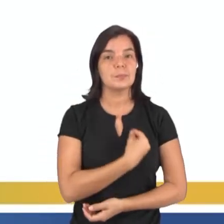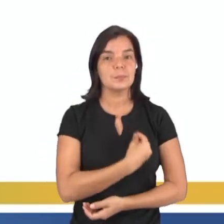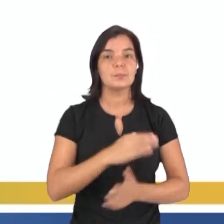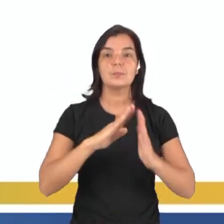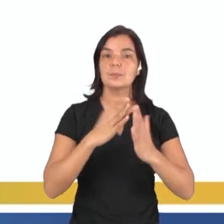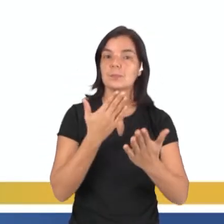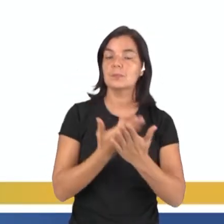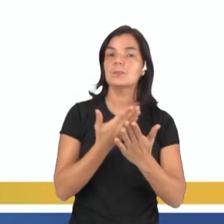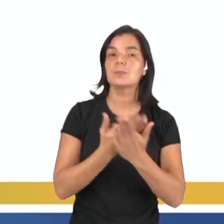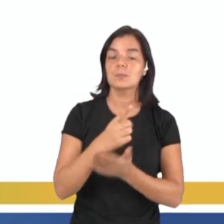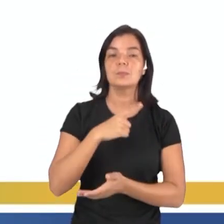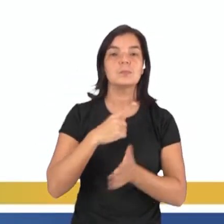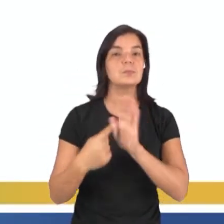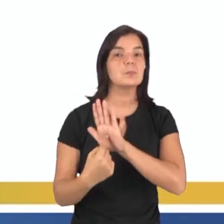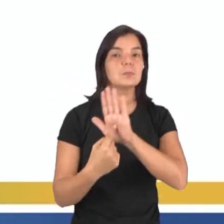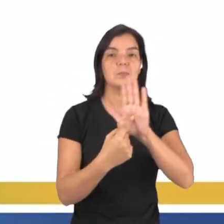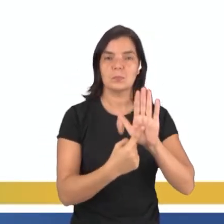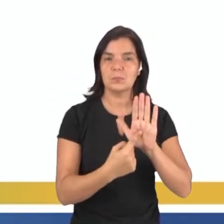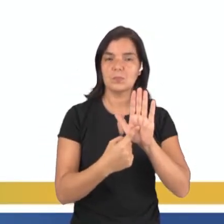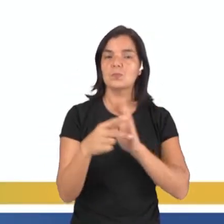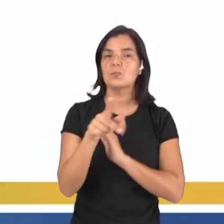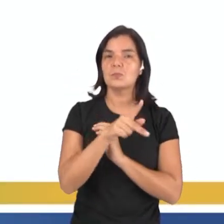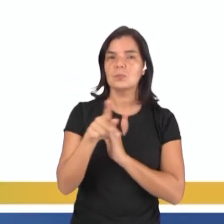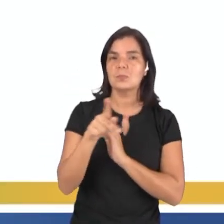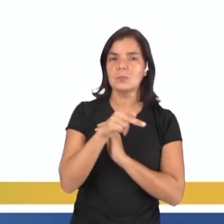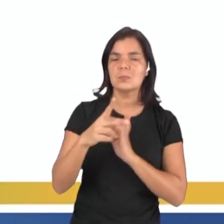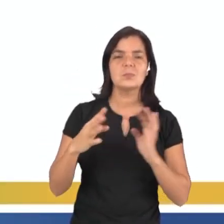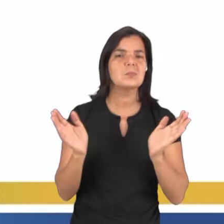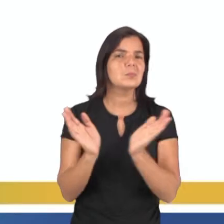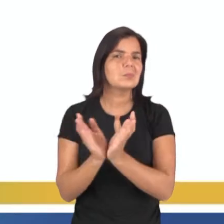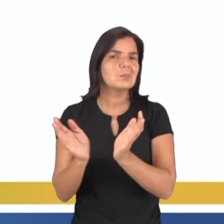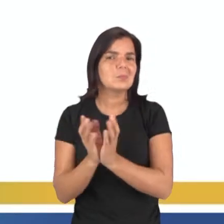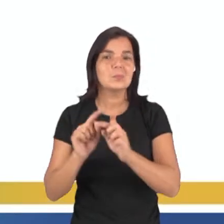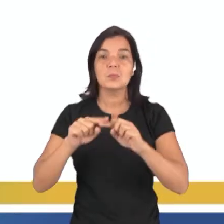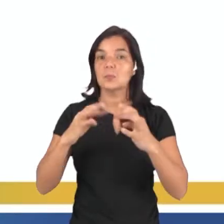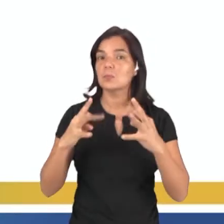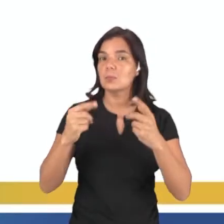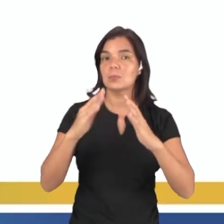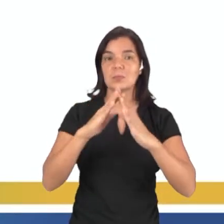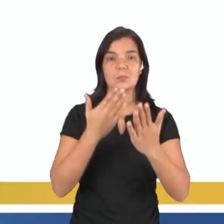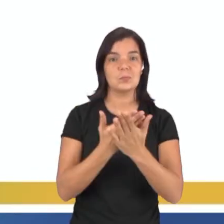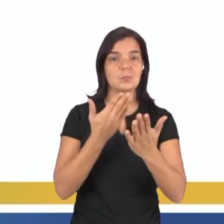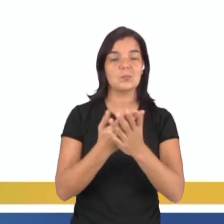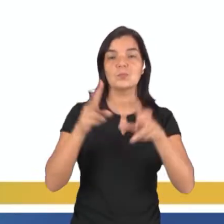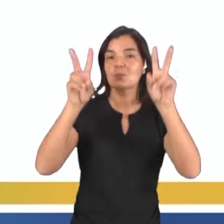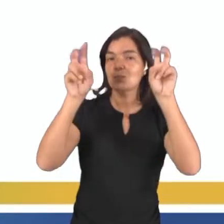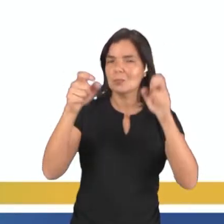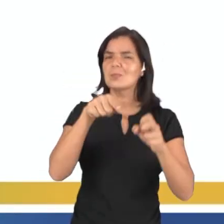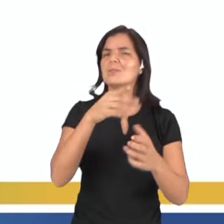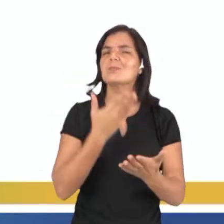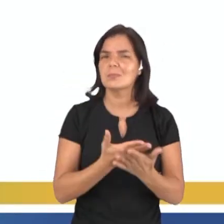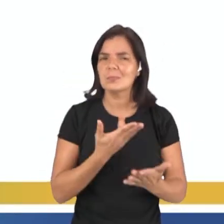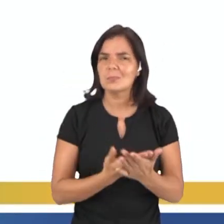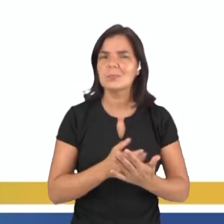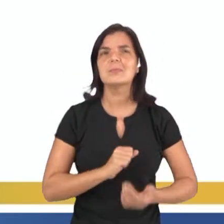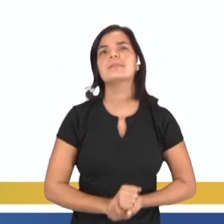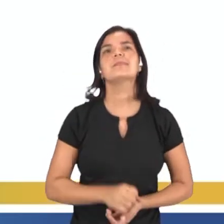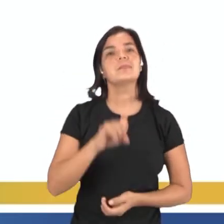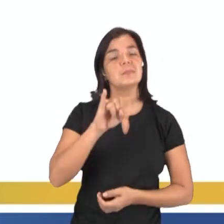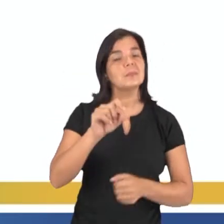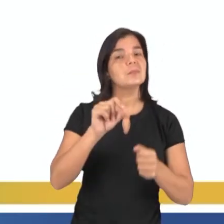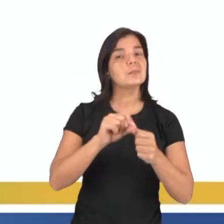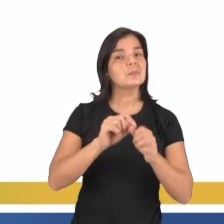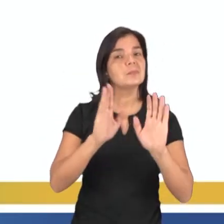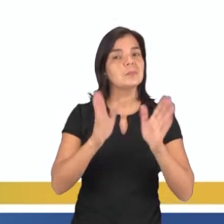escolar, você já teve que apresentar para o professor, para a turma ou para a escola inteira o assunto que você estudou? Né? Se você já